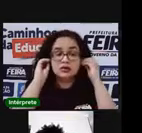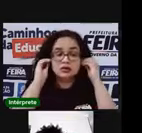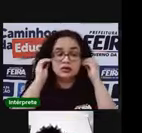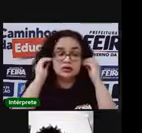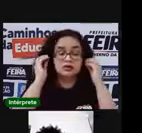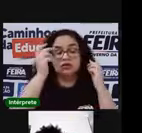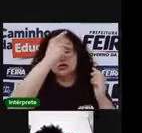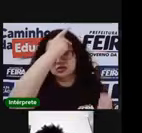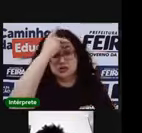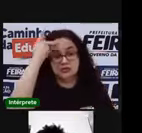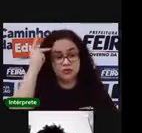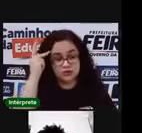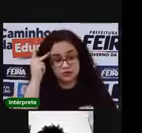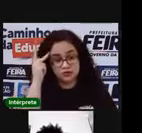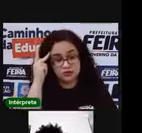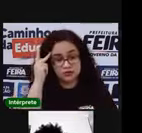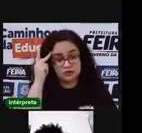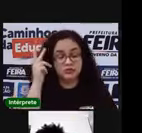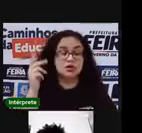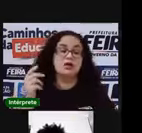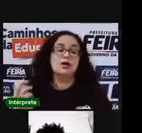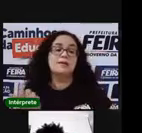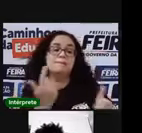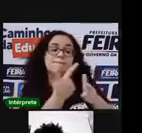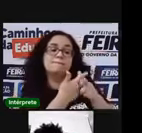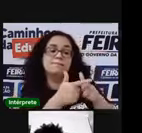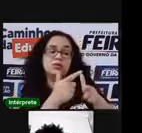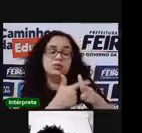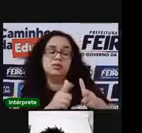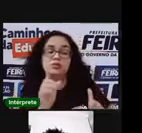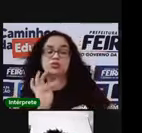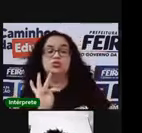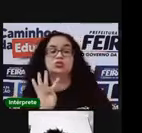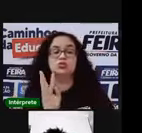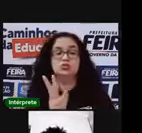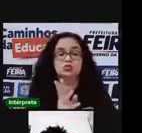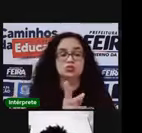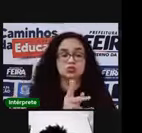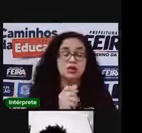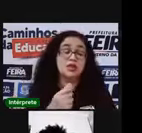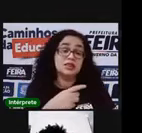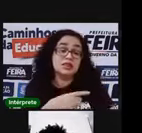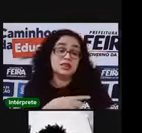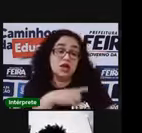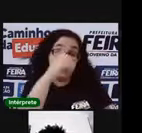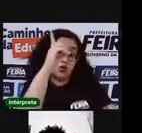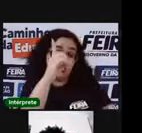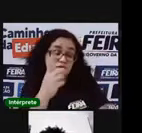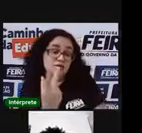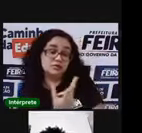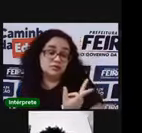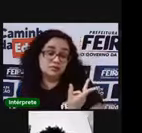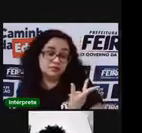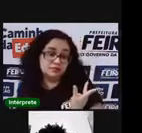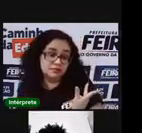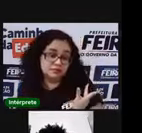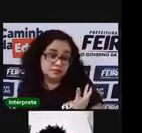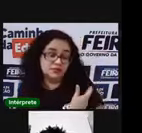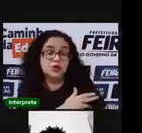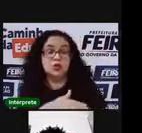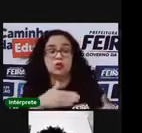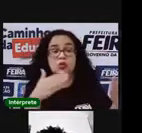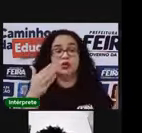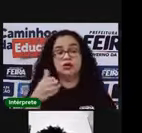brasileiro, não é? Diante desse problema, dessa problemática toda do mundo, ter o direito à vacina. Então, quando a